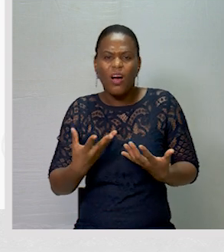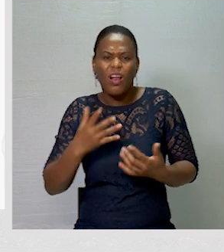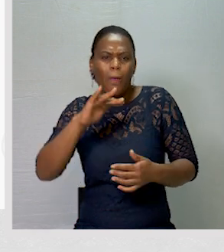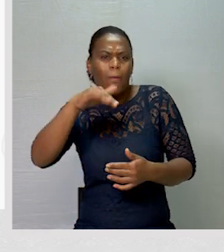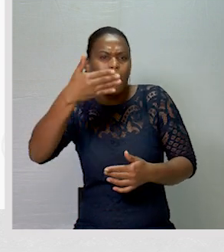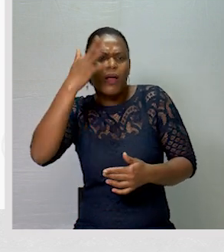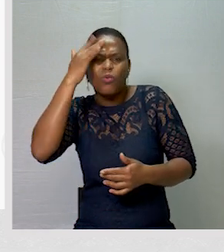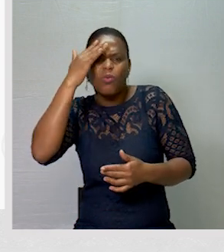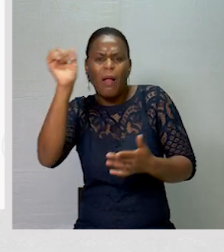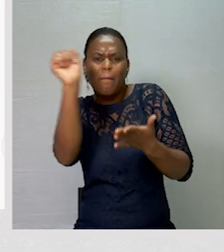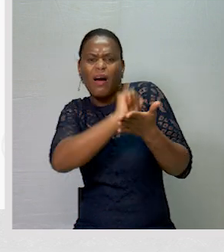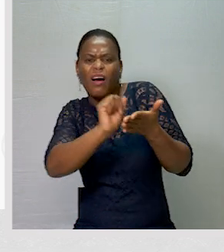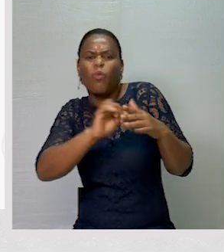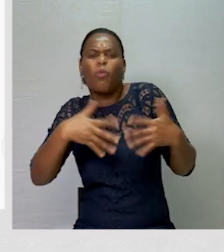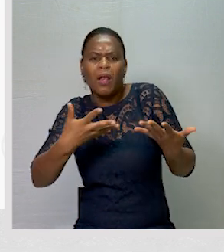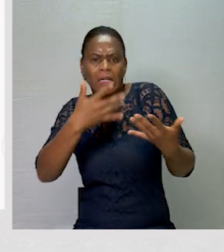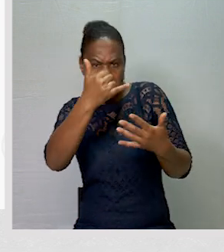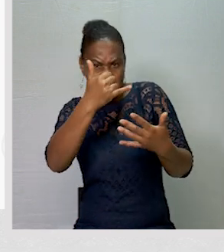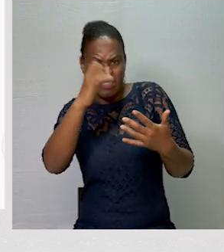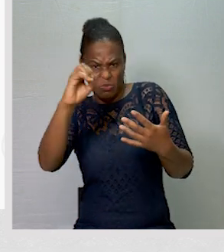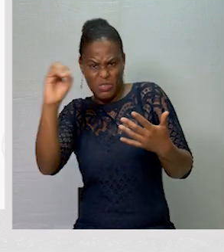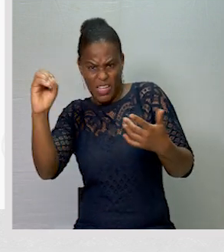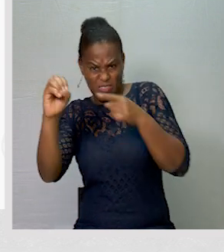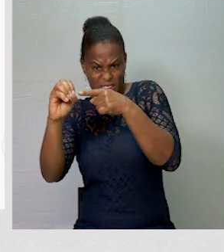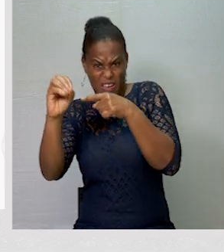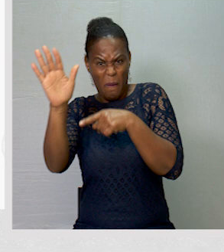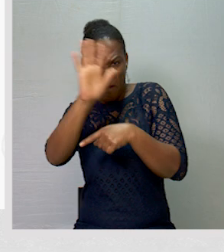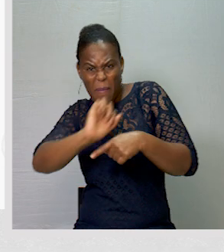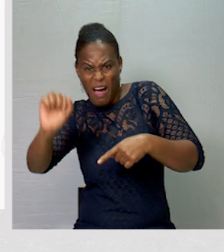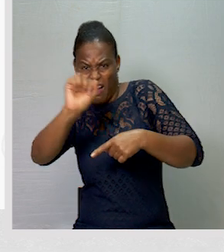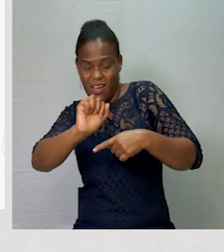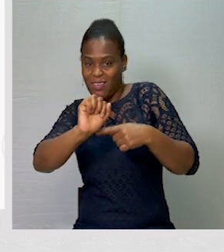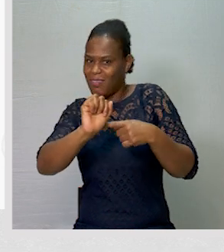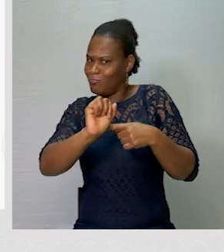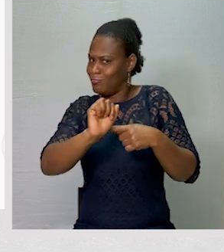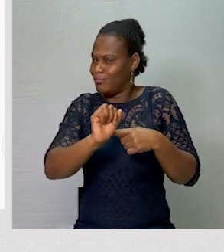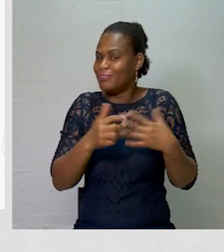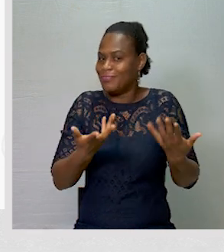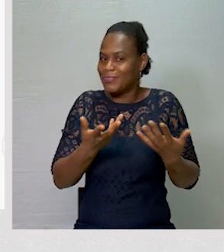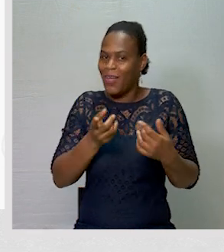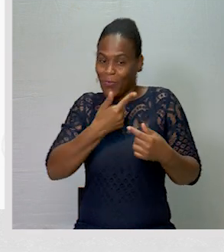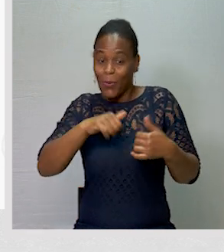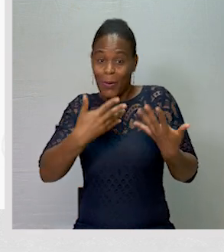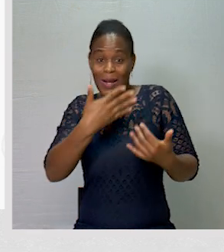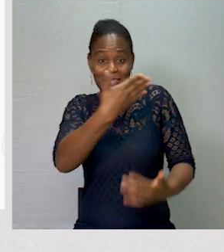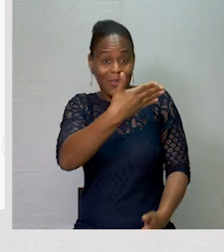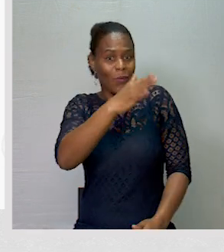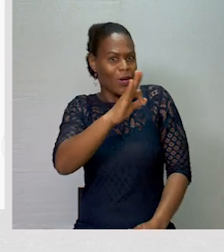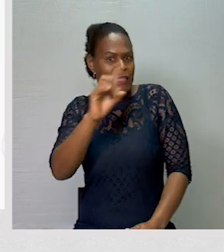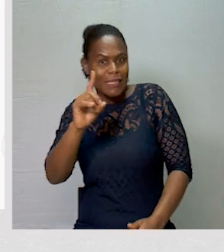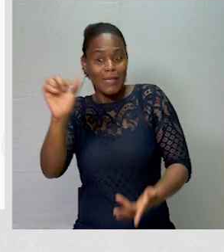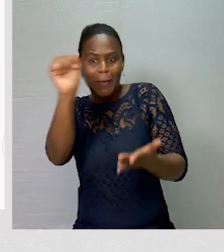Qual será o primeiro número a ser apagado? Será que eu vou apagar 200? Será que eu apago agora ou que nós vamos